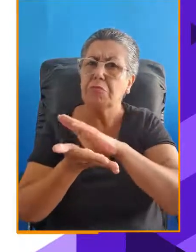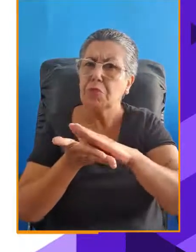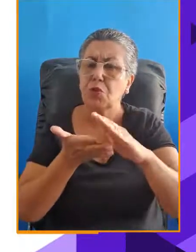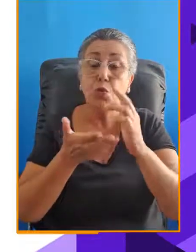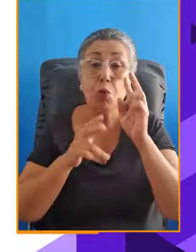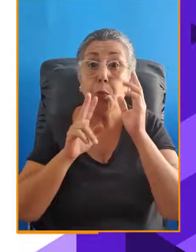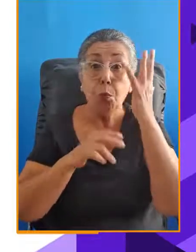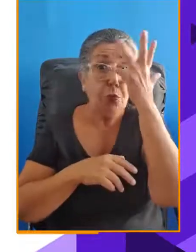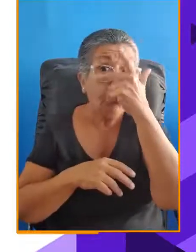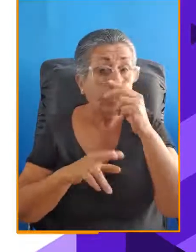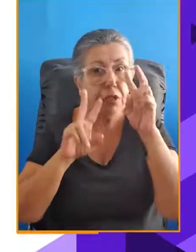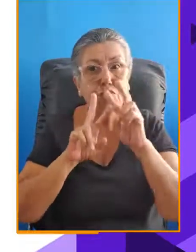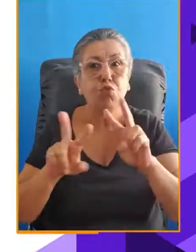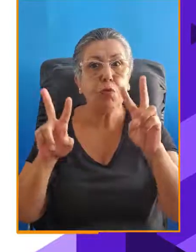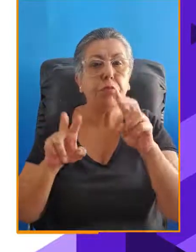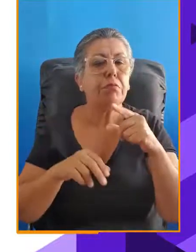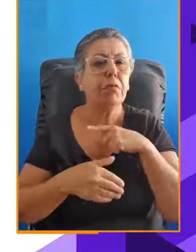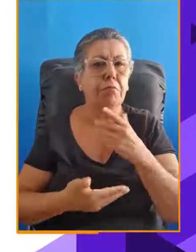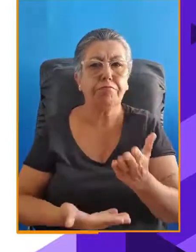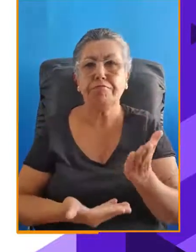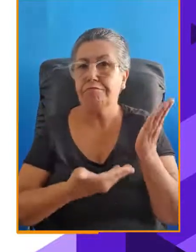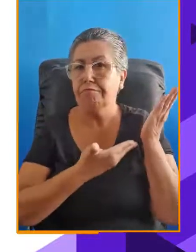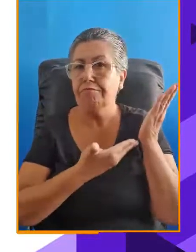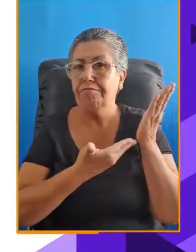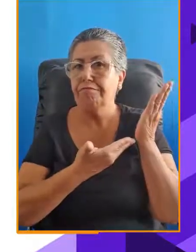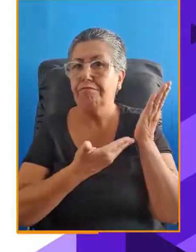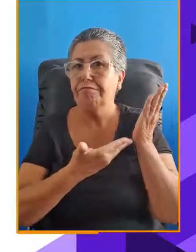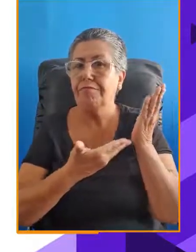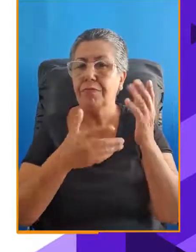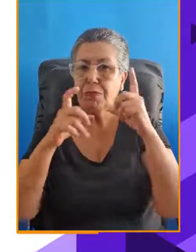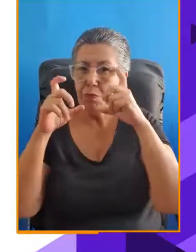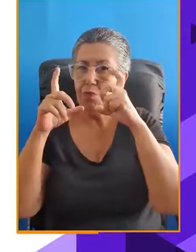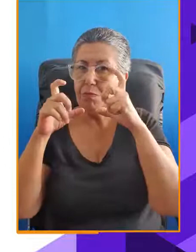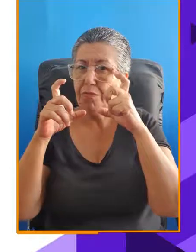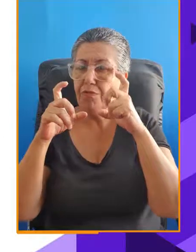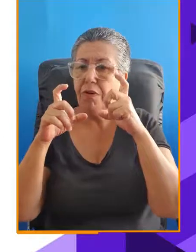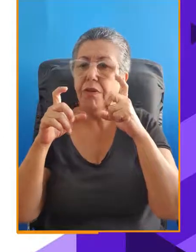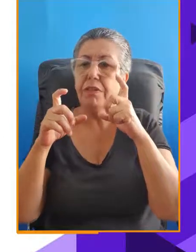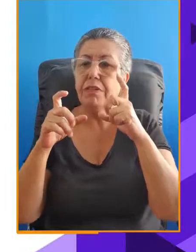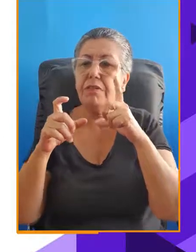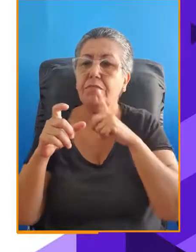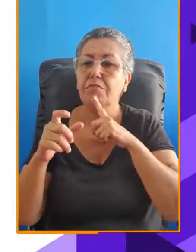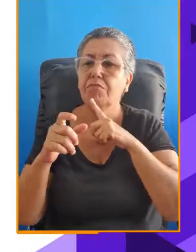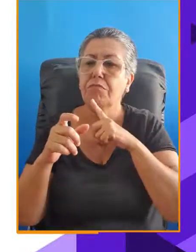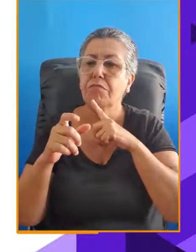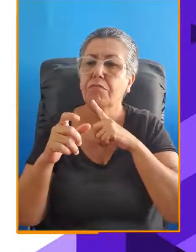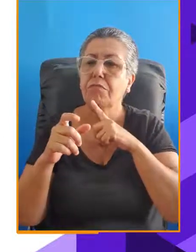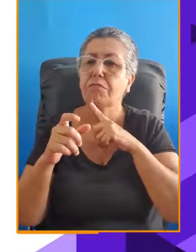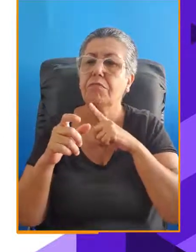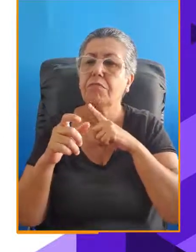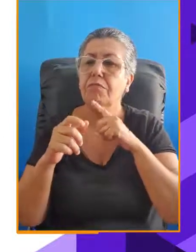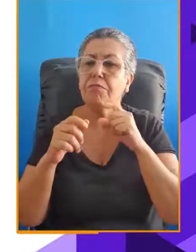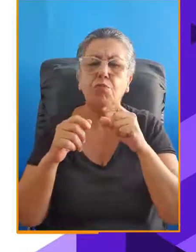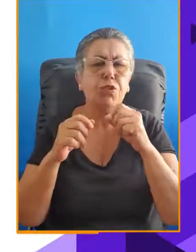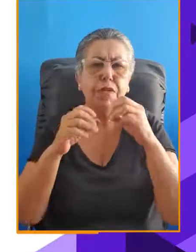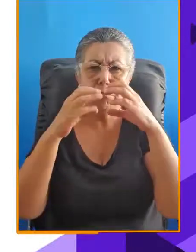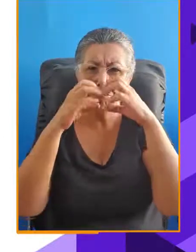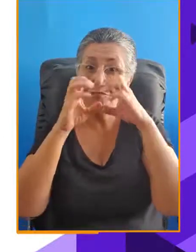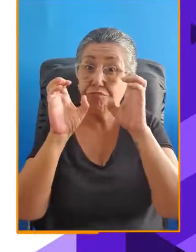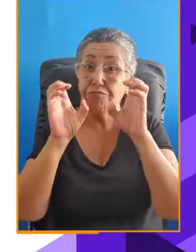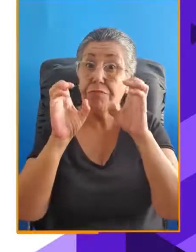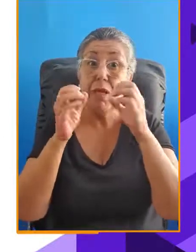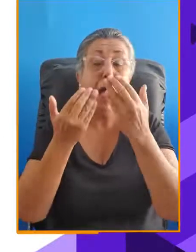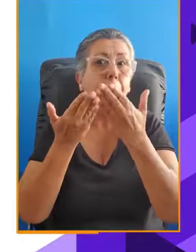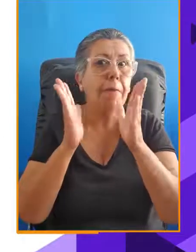bonitas visualmente. Aqui nós temos um exemplo de uma fotografia que esteve com o obturador aberto por